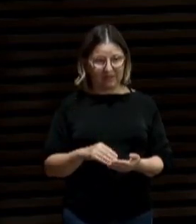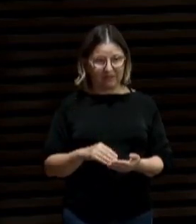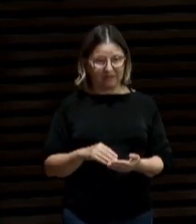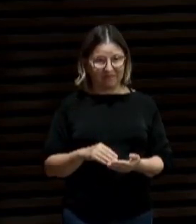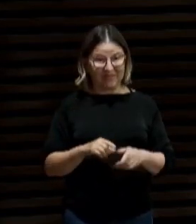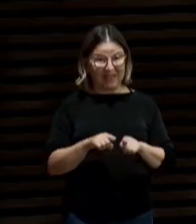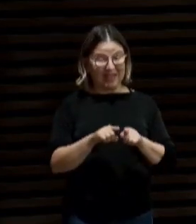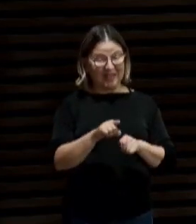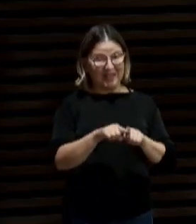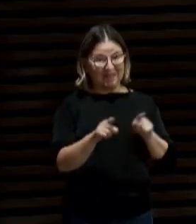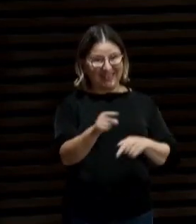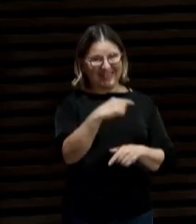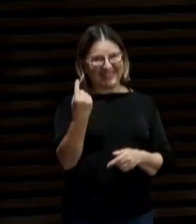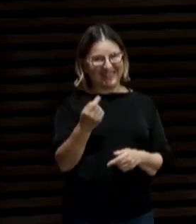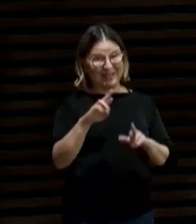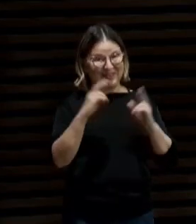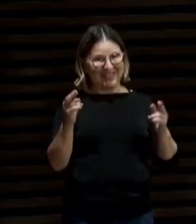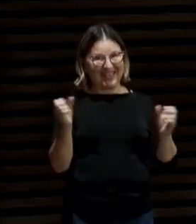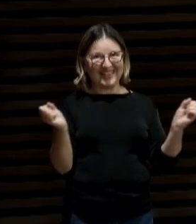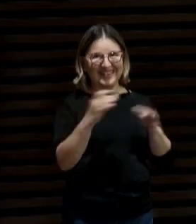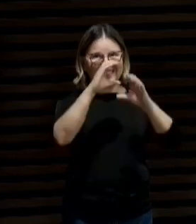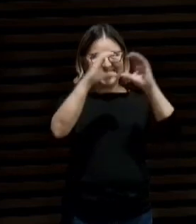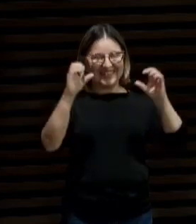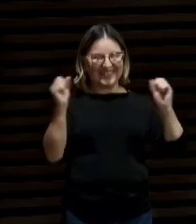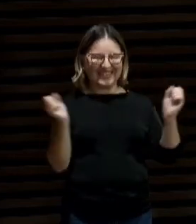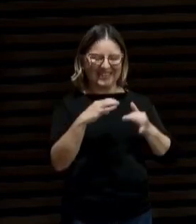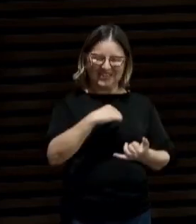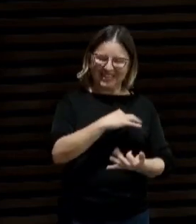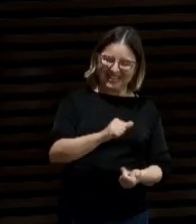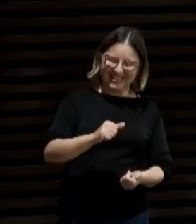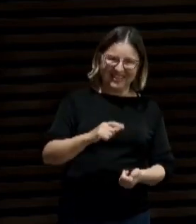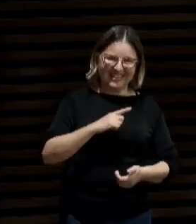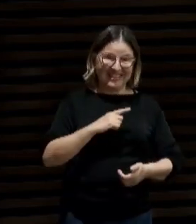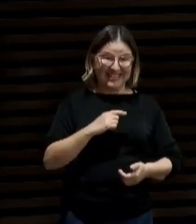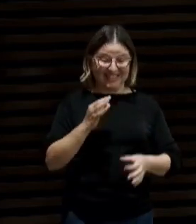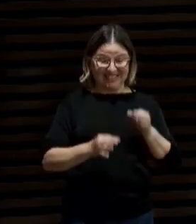nossa esperança, meus amados, novos céus e nova terra, onde habita a justiça.